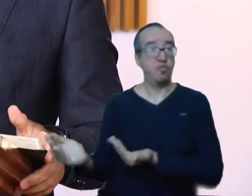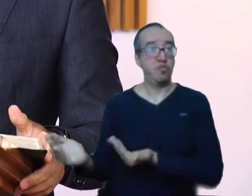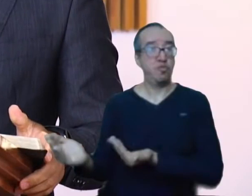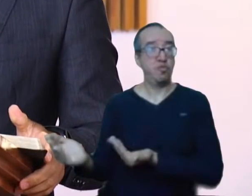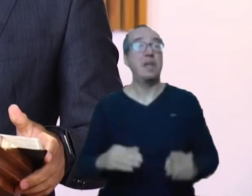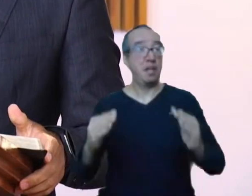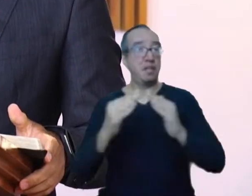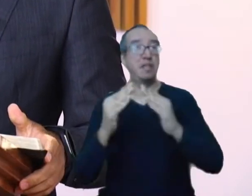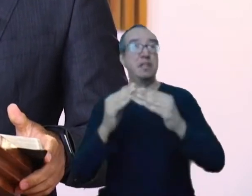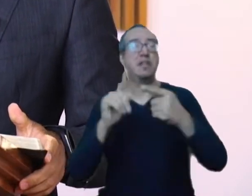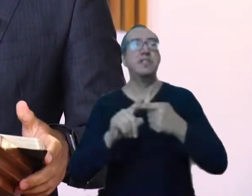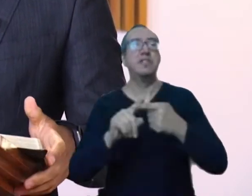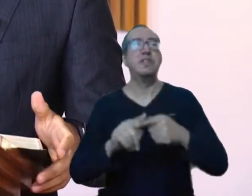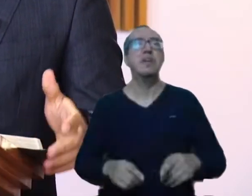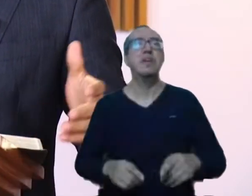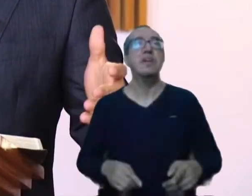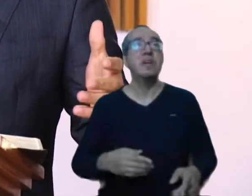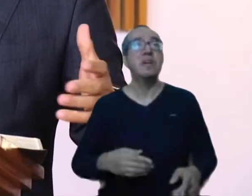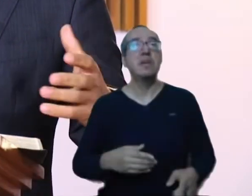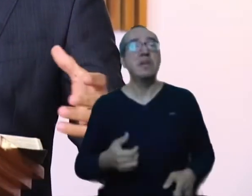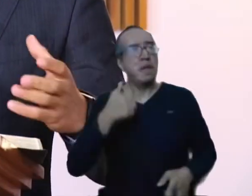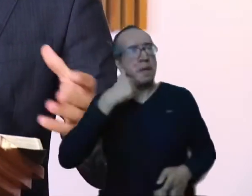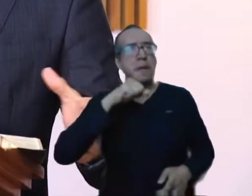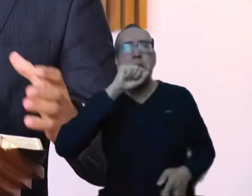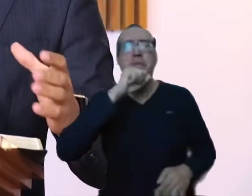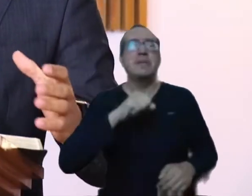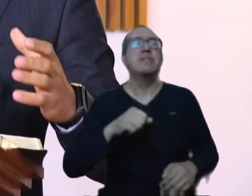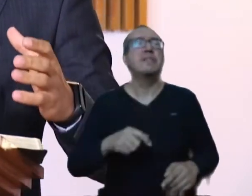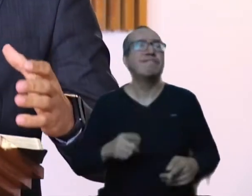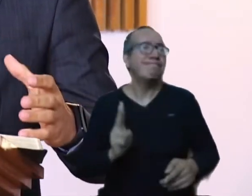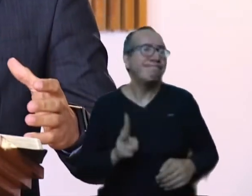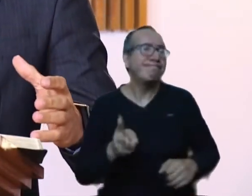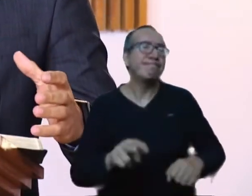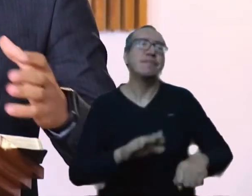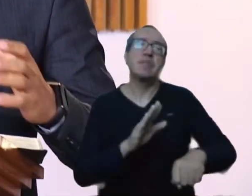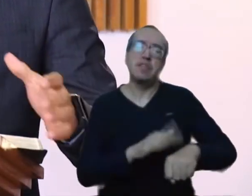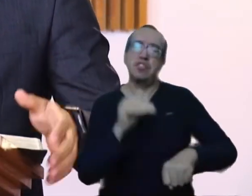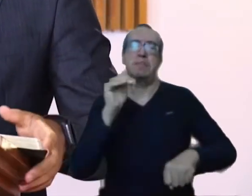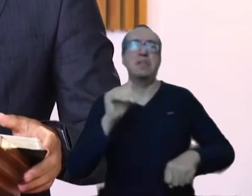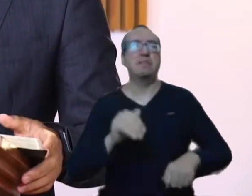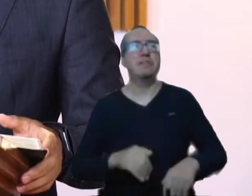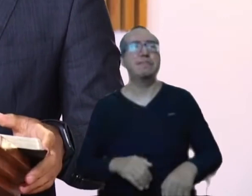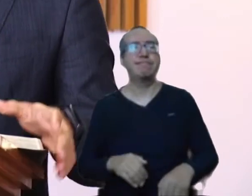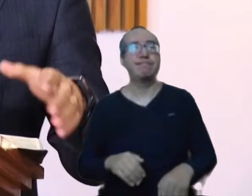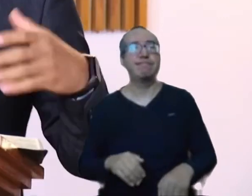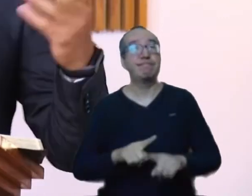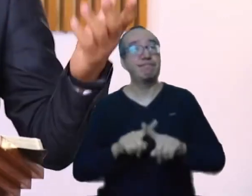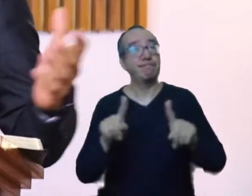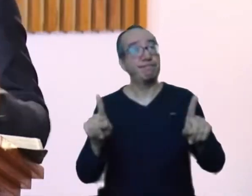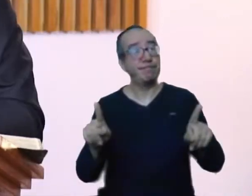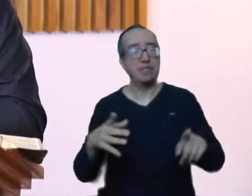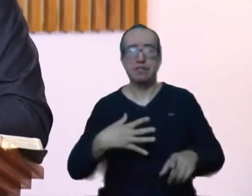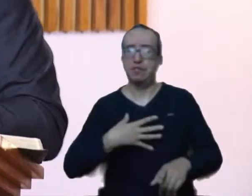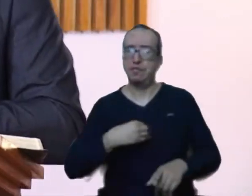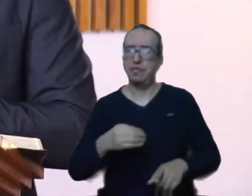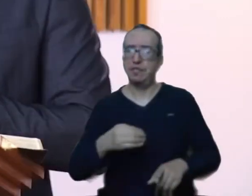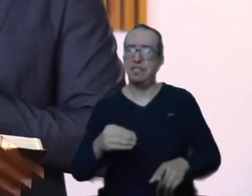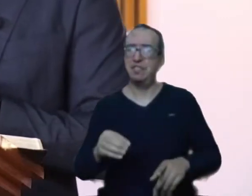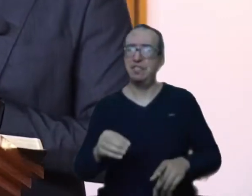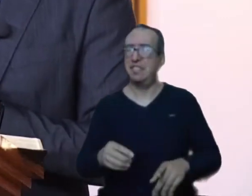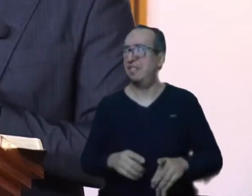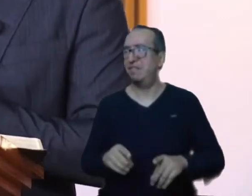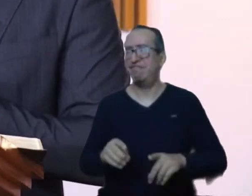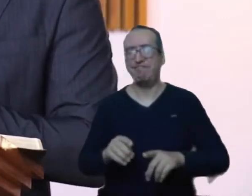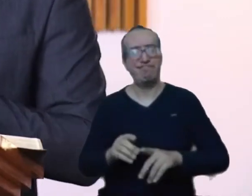igreja. Mas o Jefferson não queria muito essas coisas de cristão. Ele estava em outra vibe, como se diz os